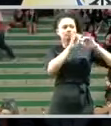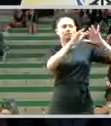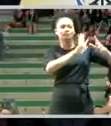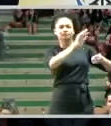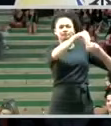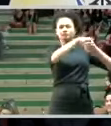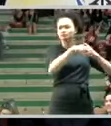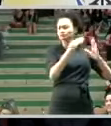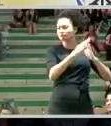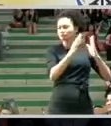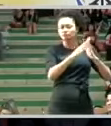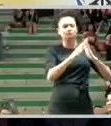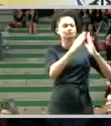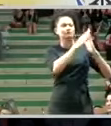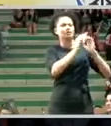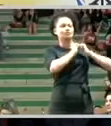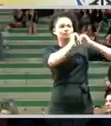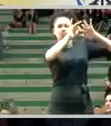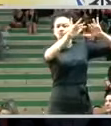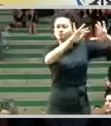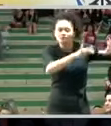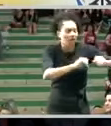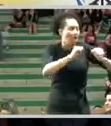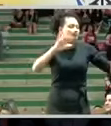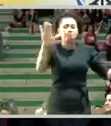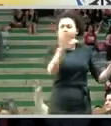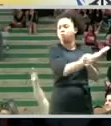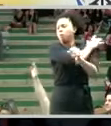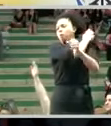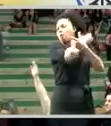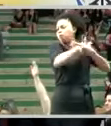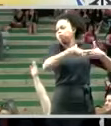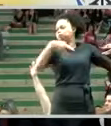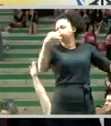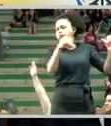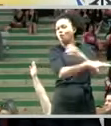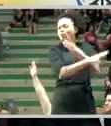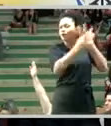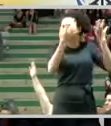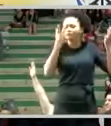dele. A casa dele está abençoada por completo. Ei,